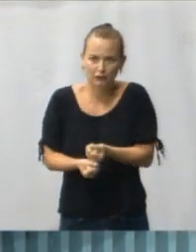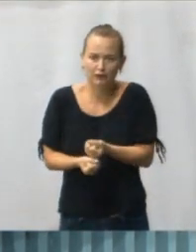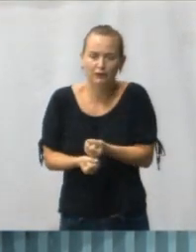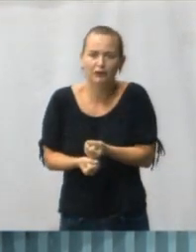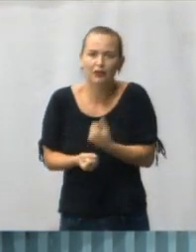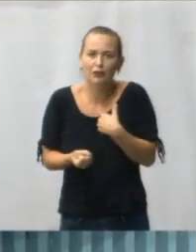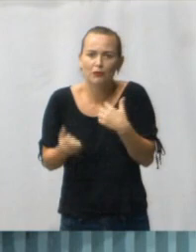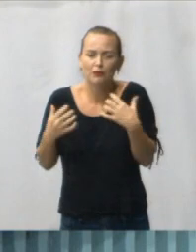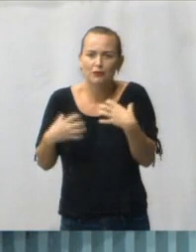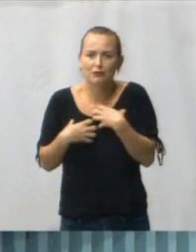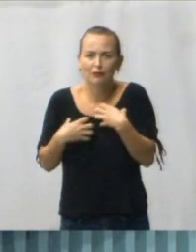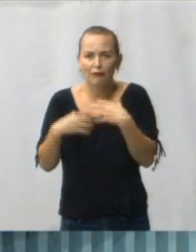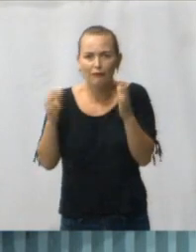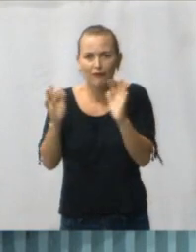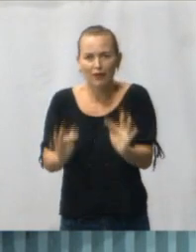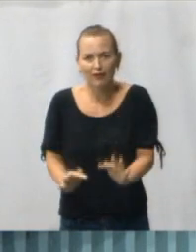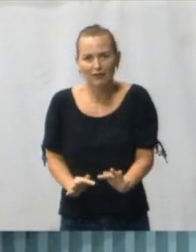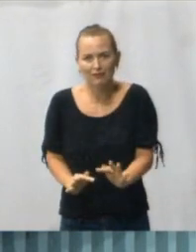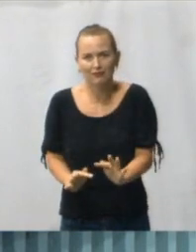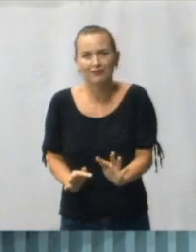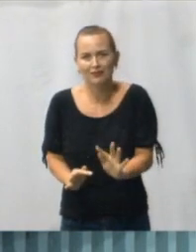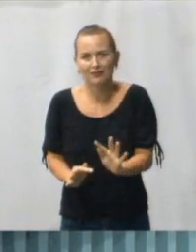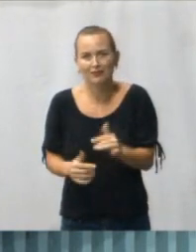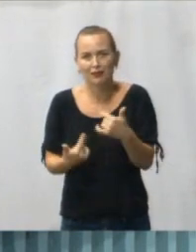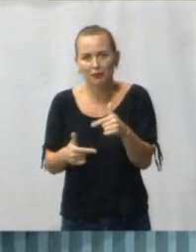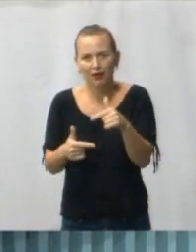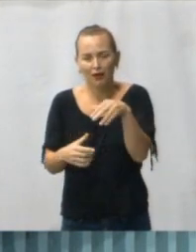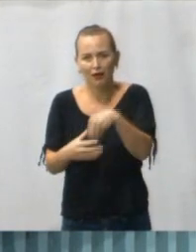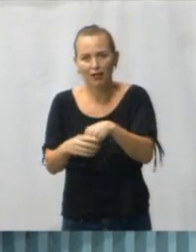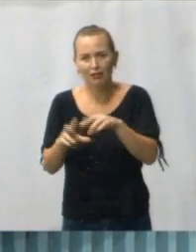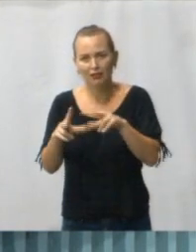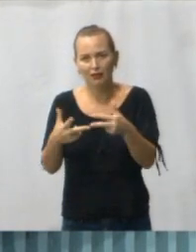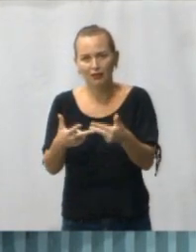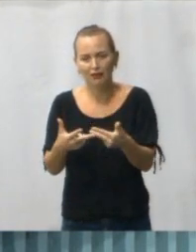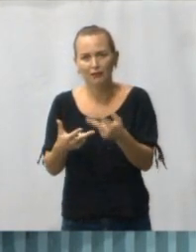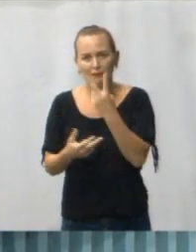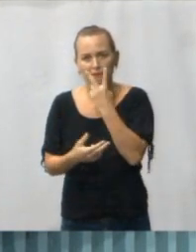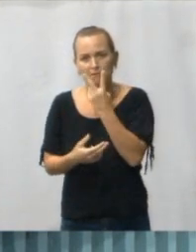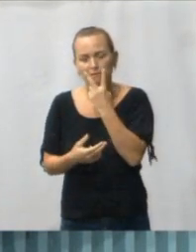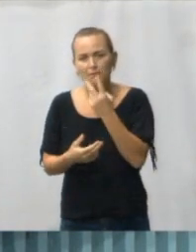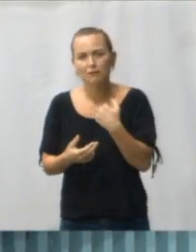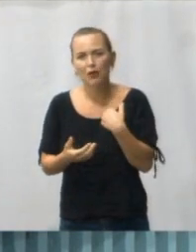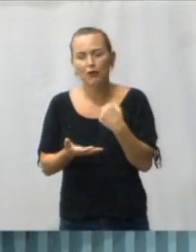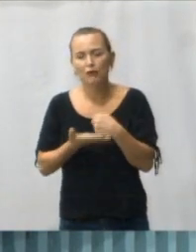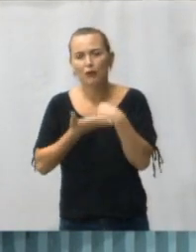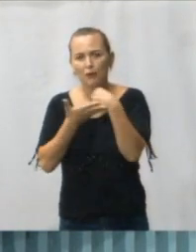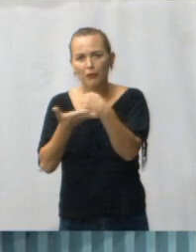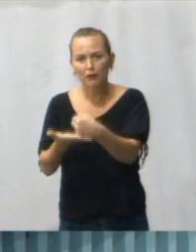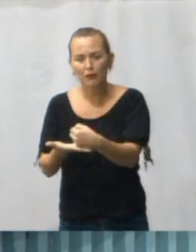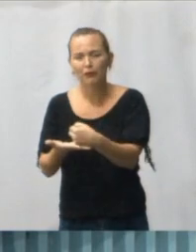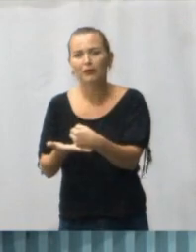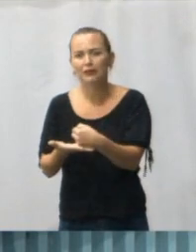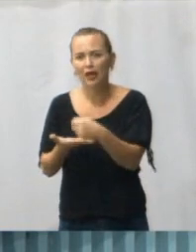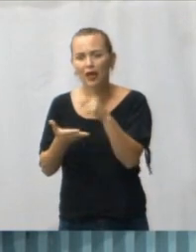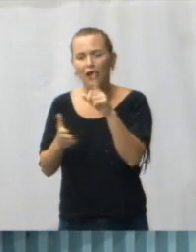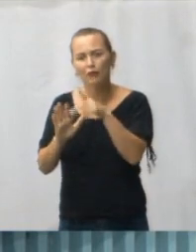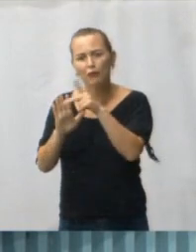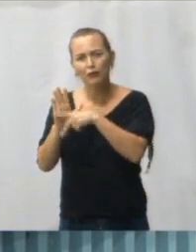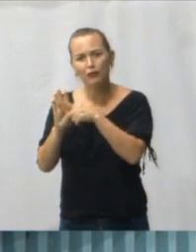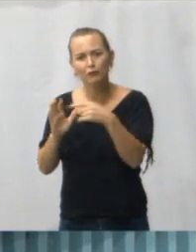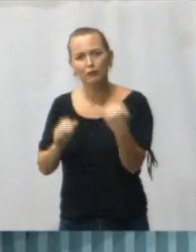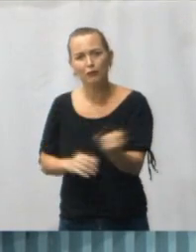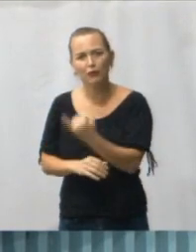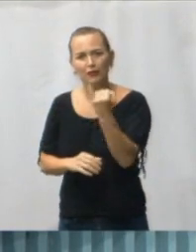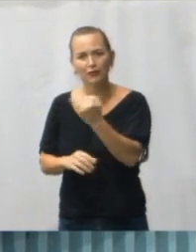vou levar para a comunidade o apoio desta casa no projeto de grande interesse do social, que a educação ela é tudo e ela